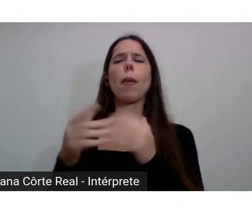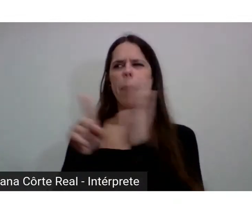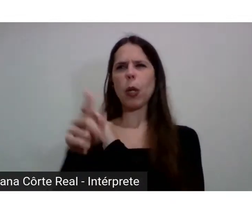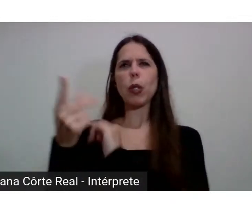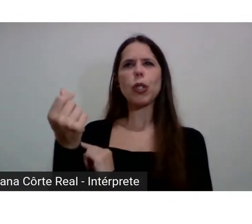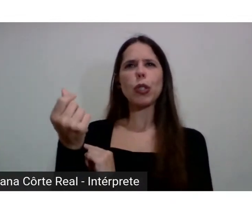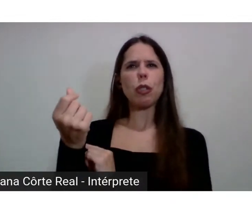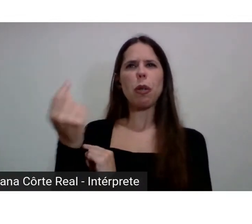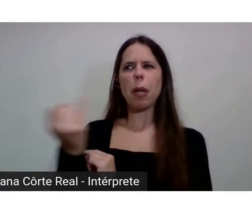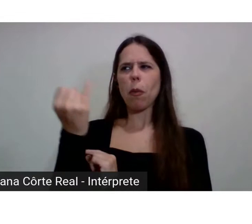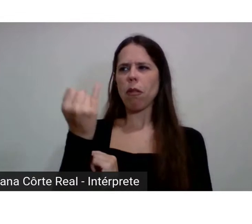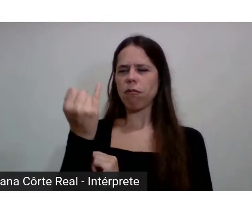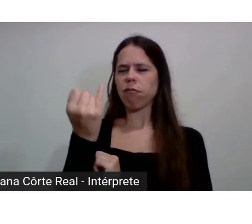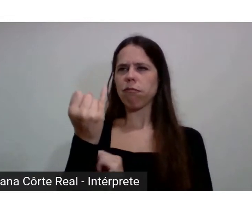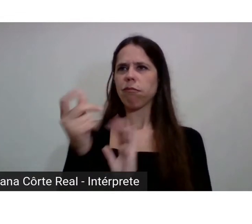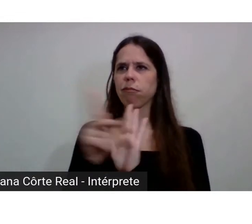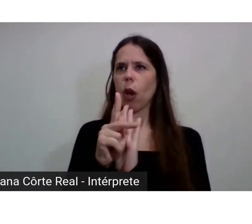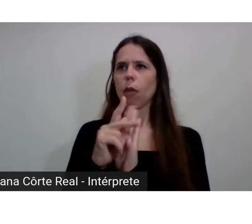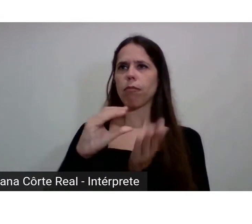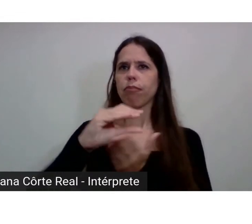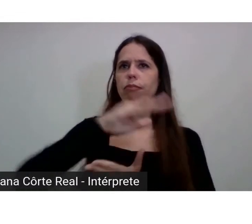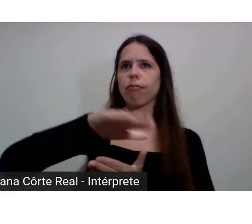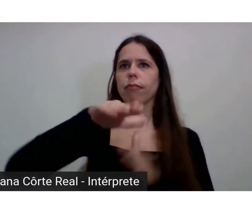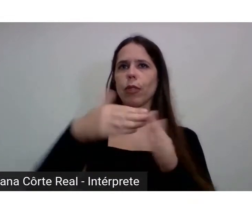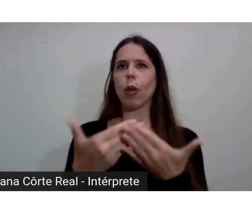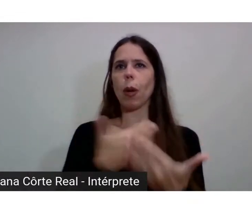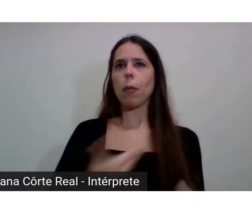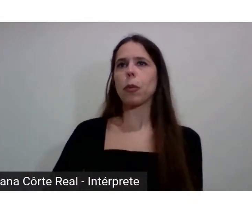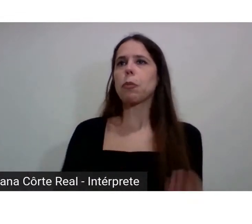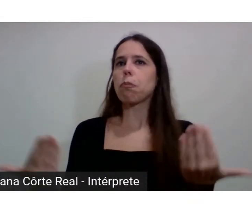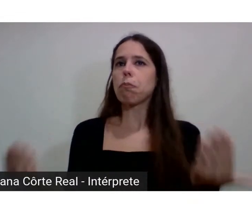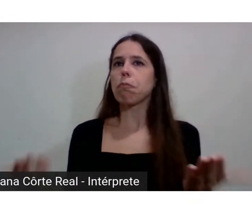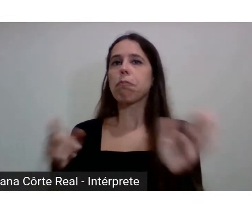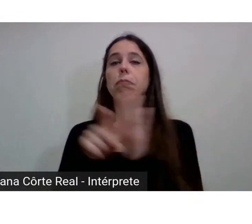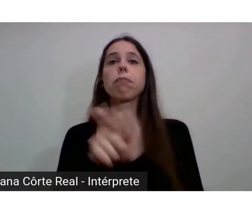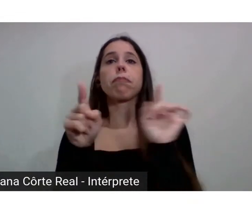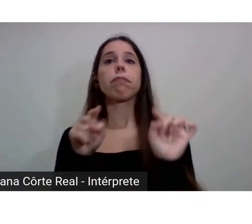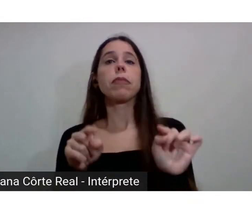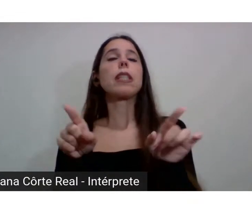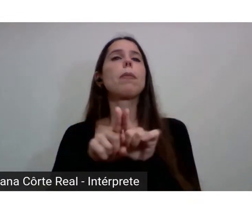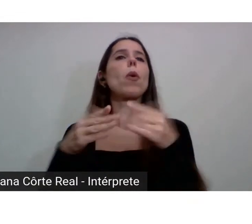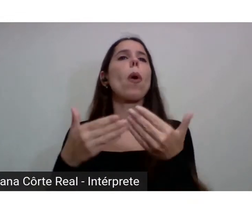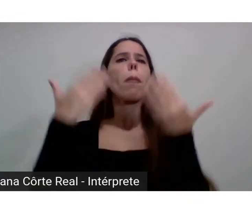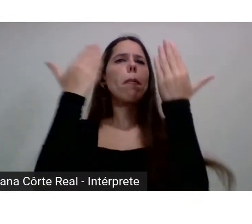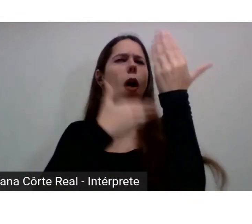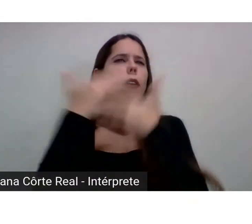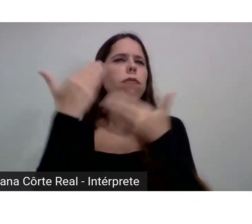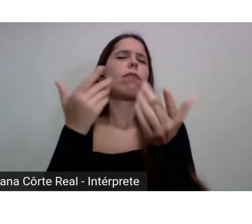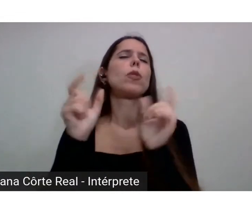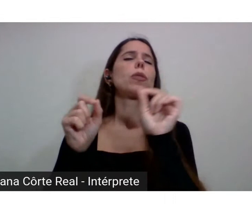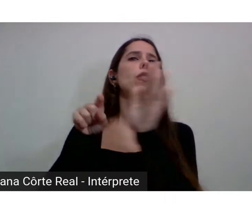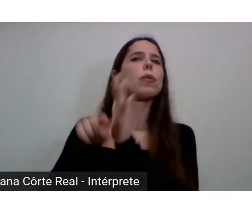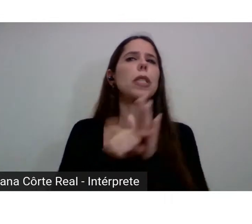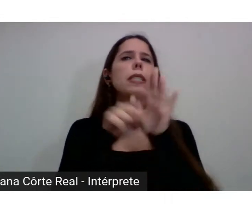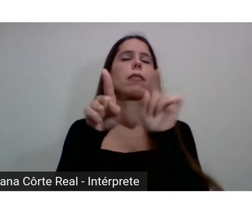públicas? Quais evidências de pesquisas e consequências para o debate político?